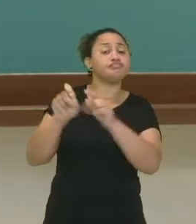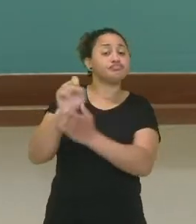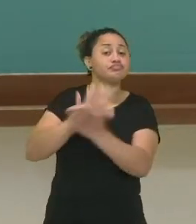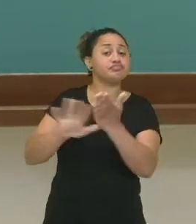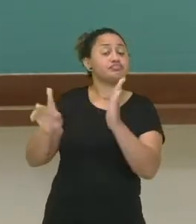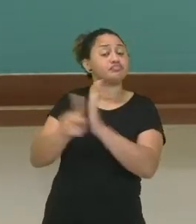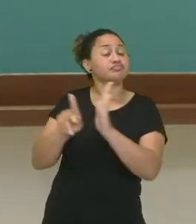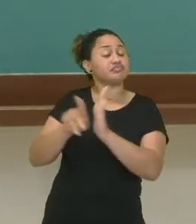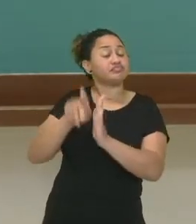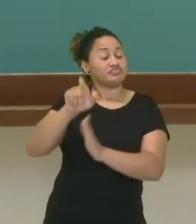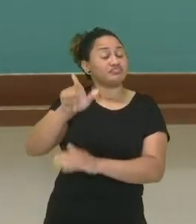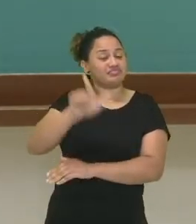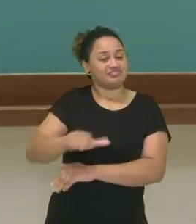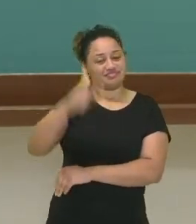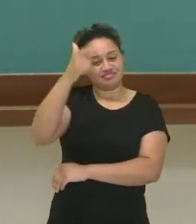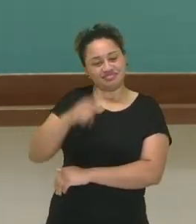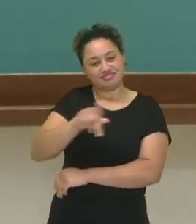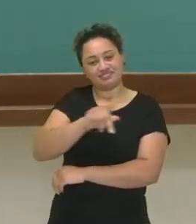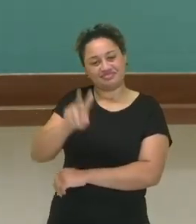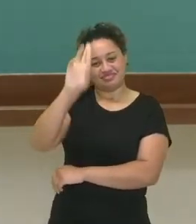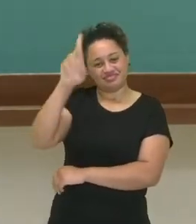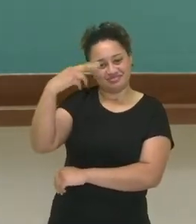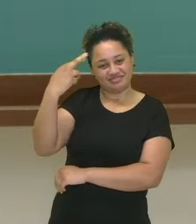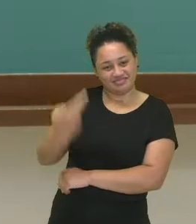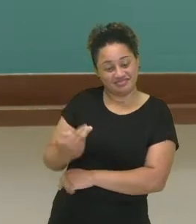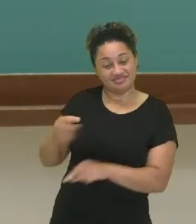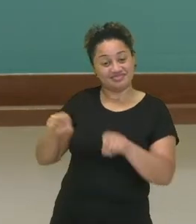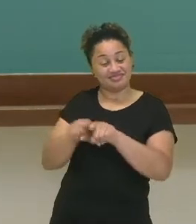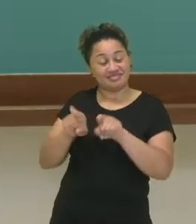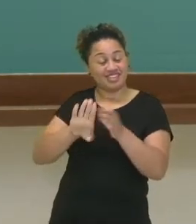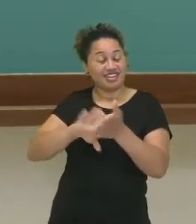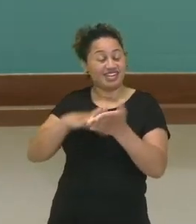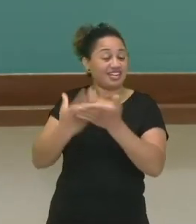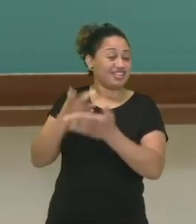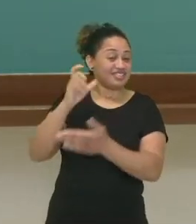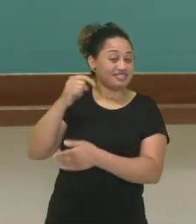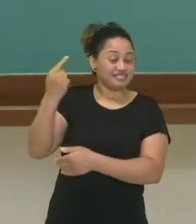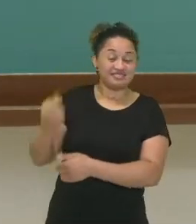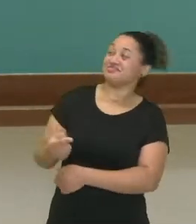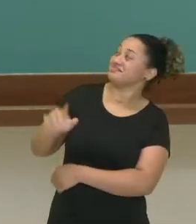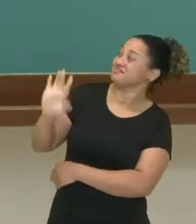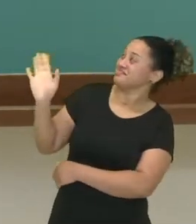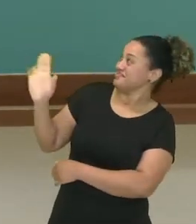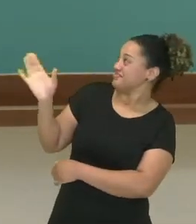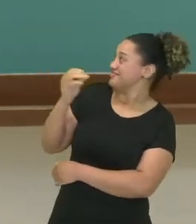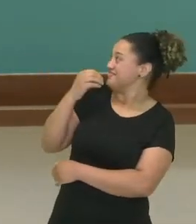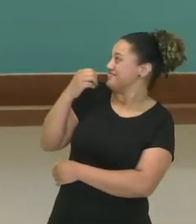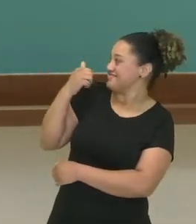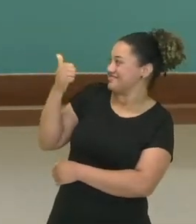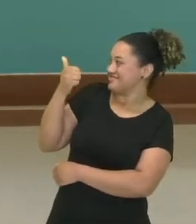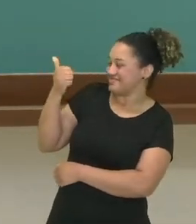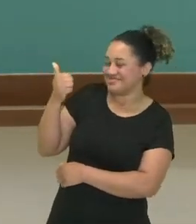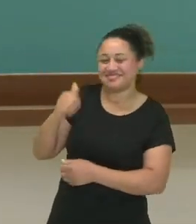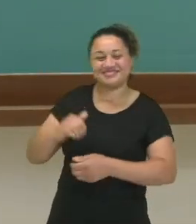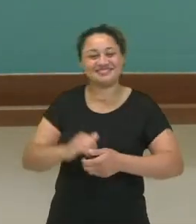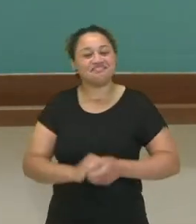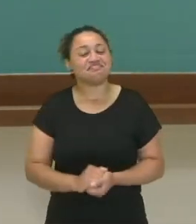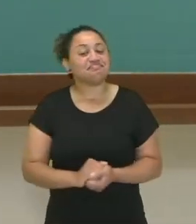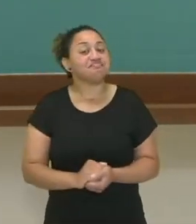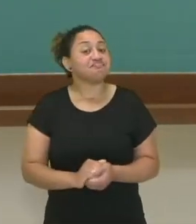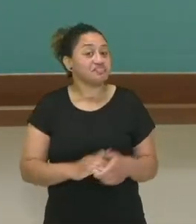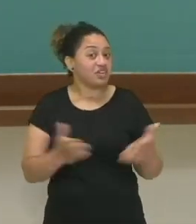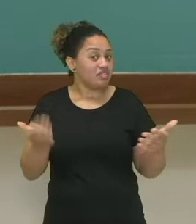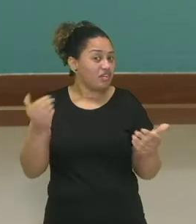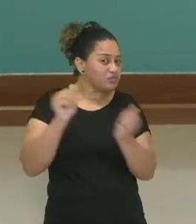cromoxilogravura. Prof. Rutineia, aqui com vocês, e a nossa querida intérprete Jéssica aqui com a gente. Oi, Jéssica!